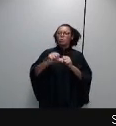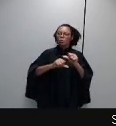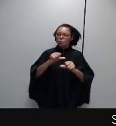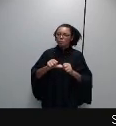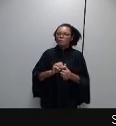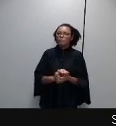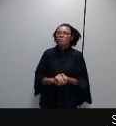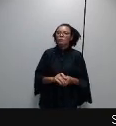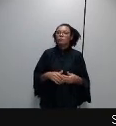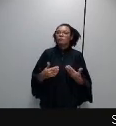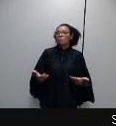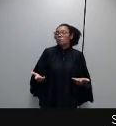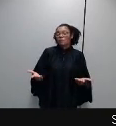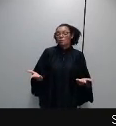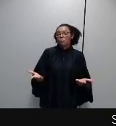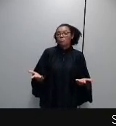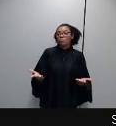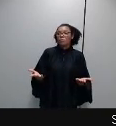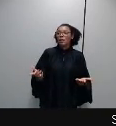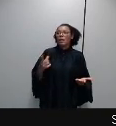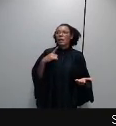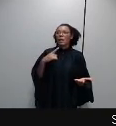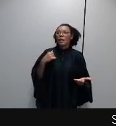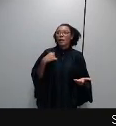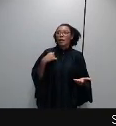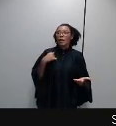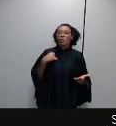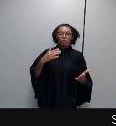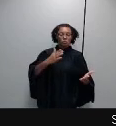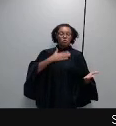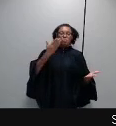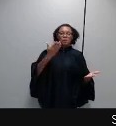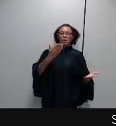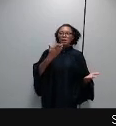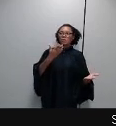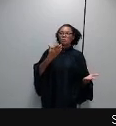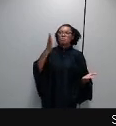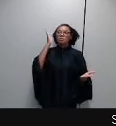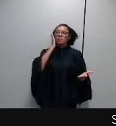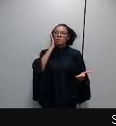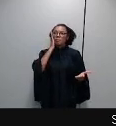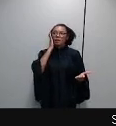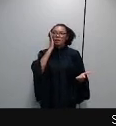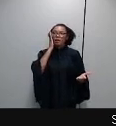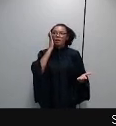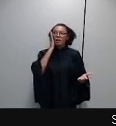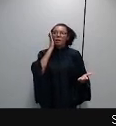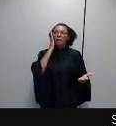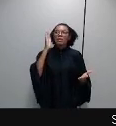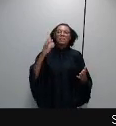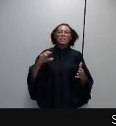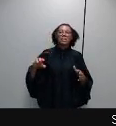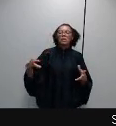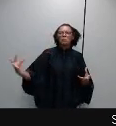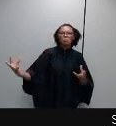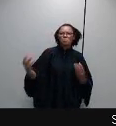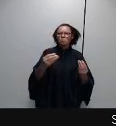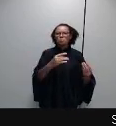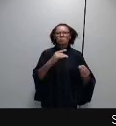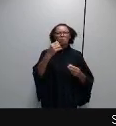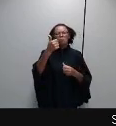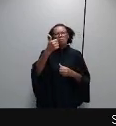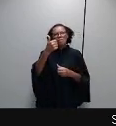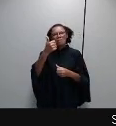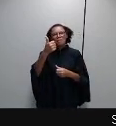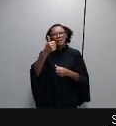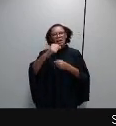tanto aqui ficou até surpreso em saber que depois de tantas décadas ainda o